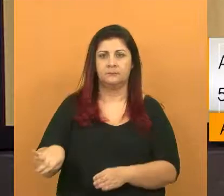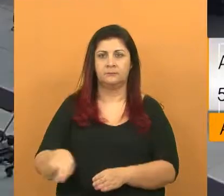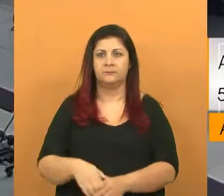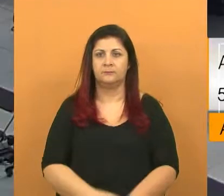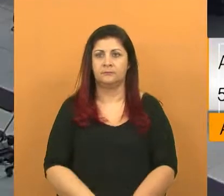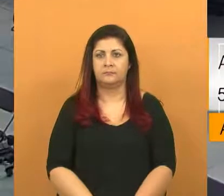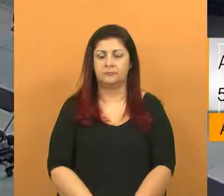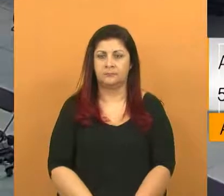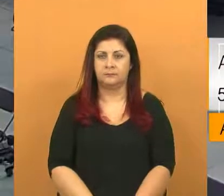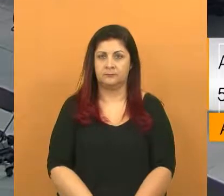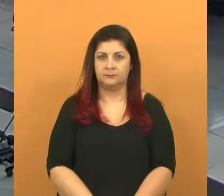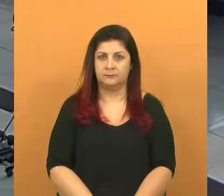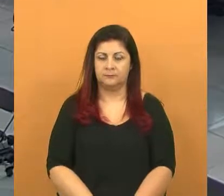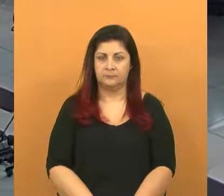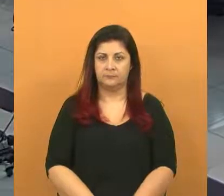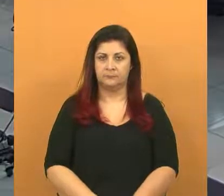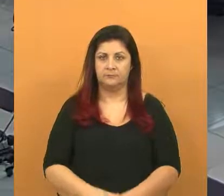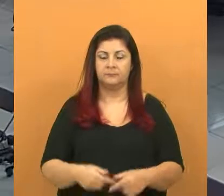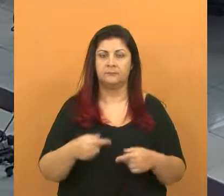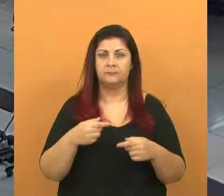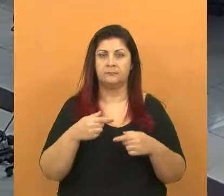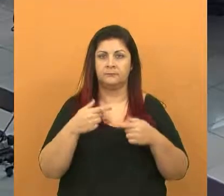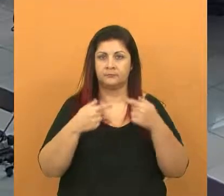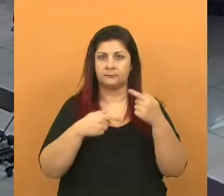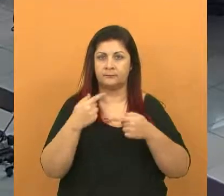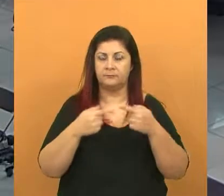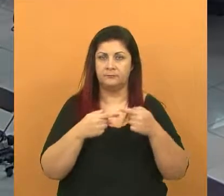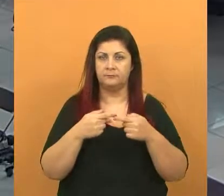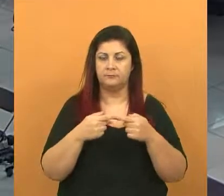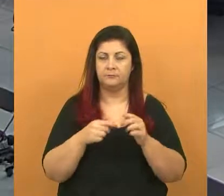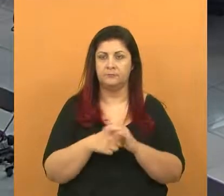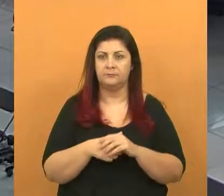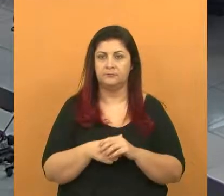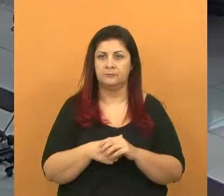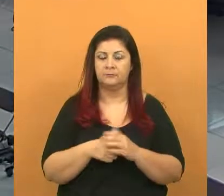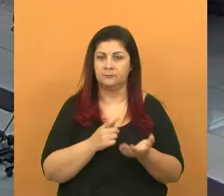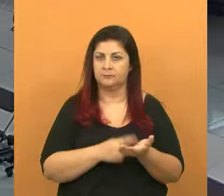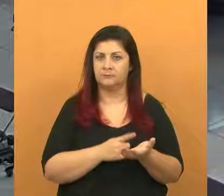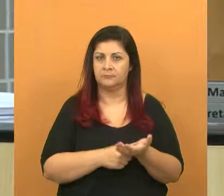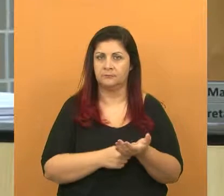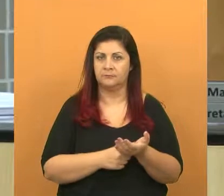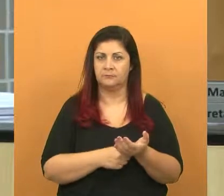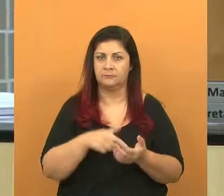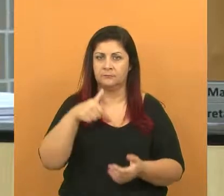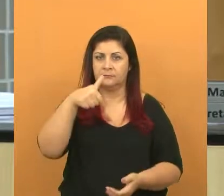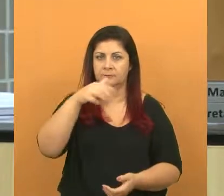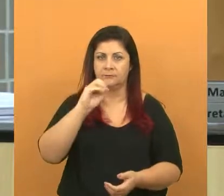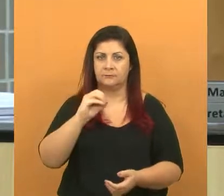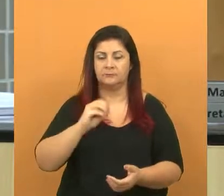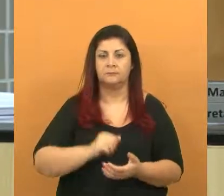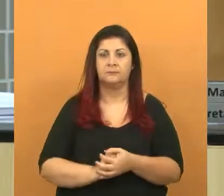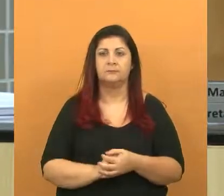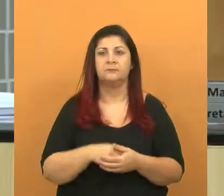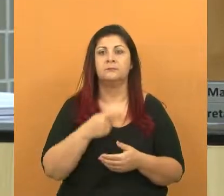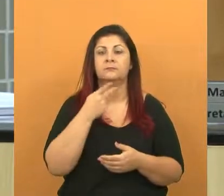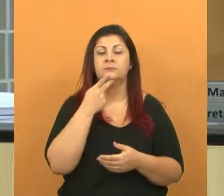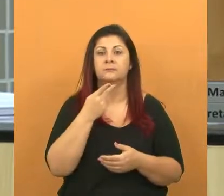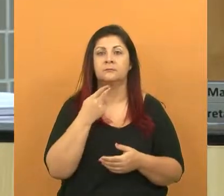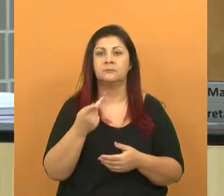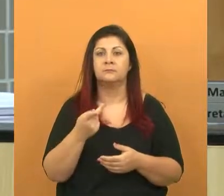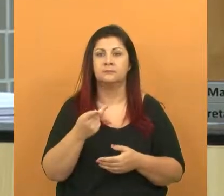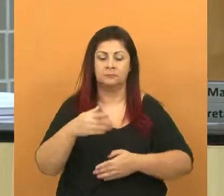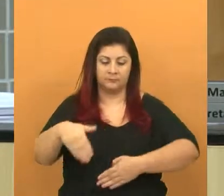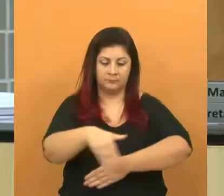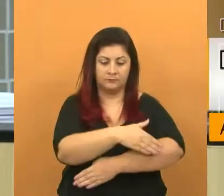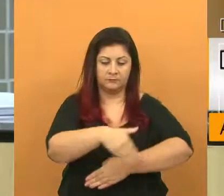em discussão única o projeto de lei do legislativo número 70 de 2017 dispõe sobre a denominação das ruas do